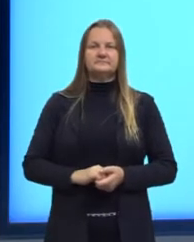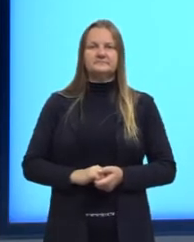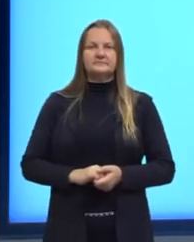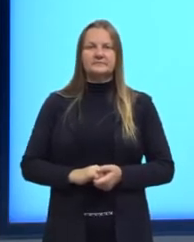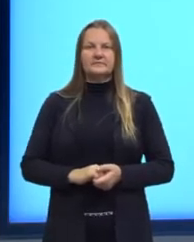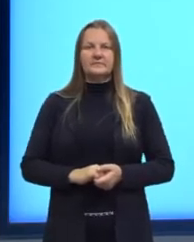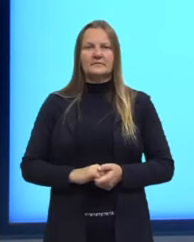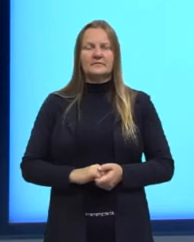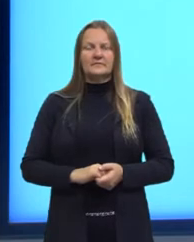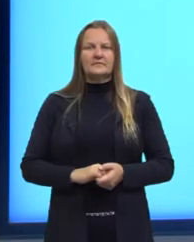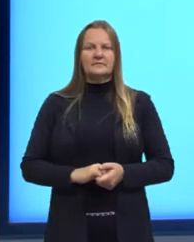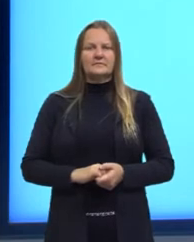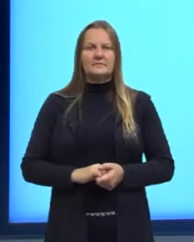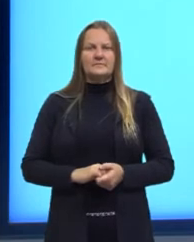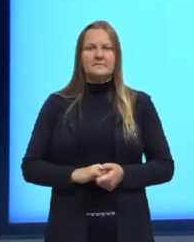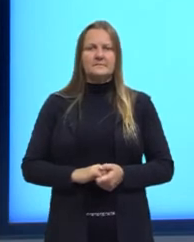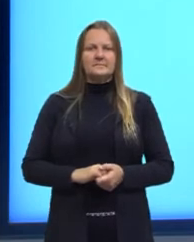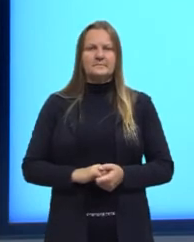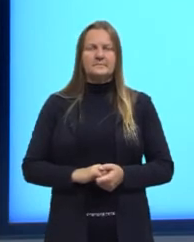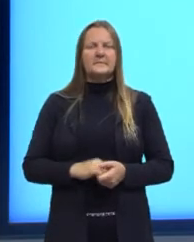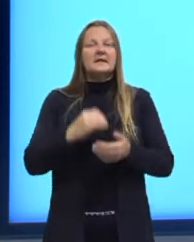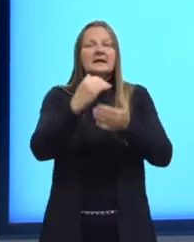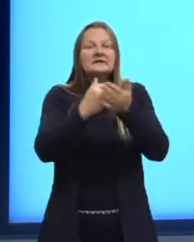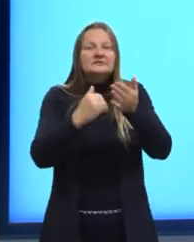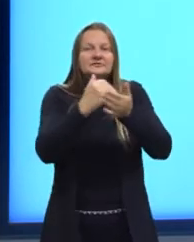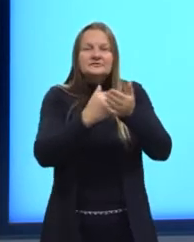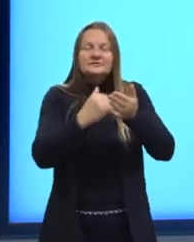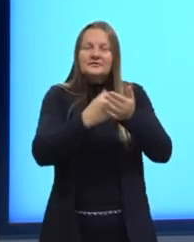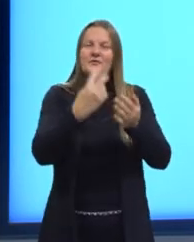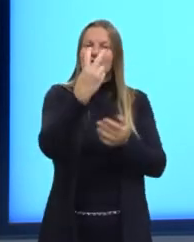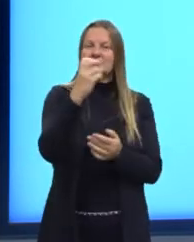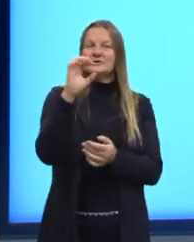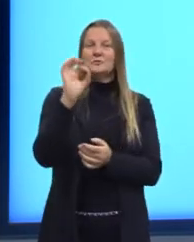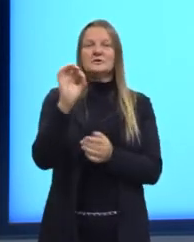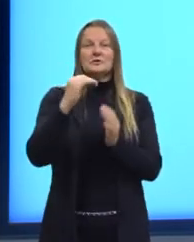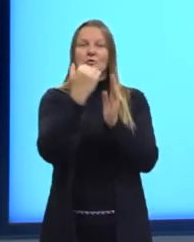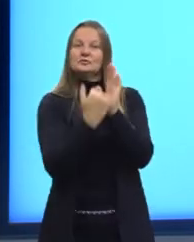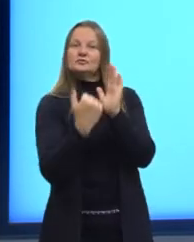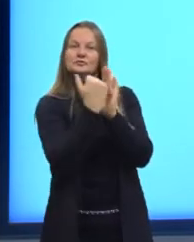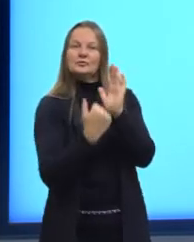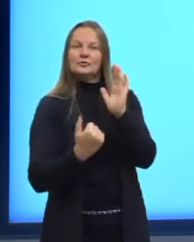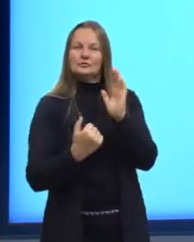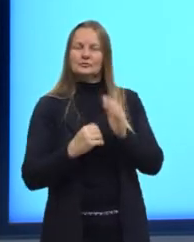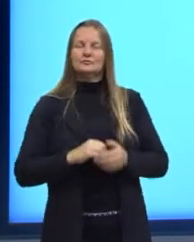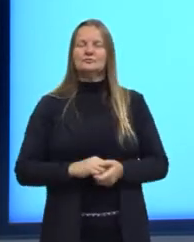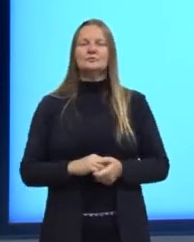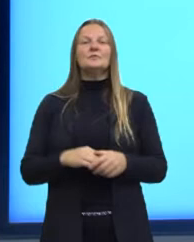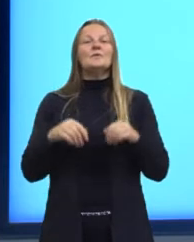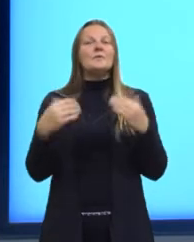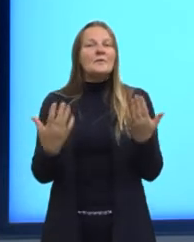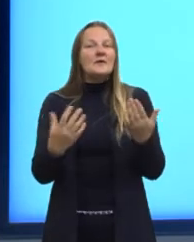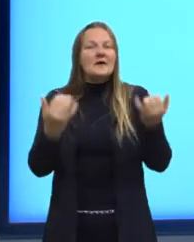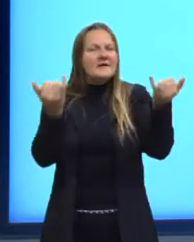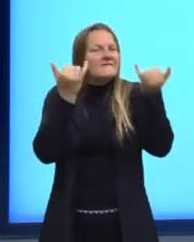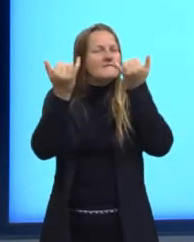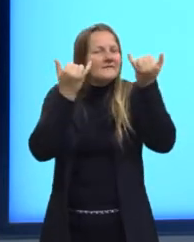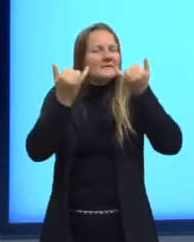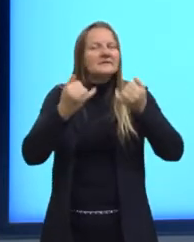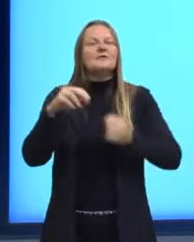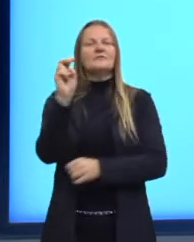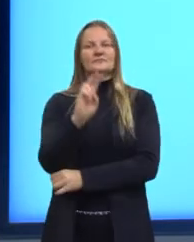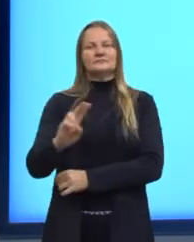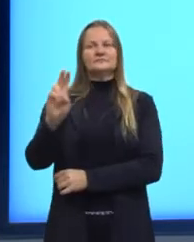do valor da parcela tá tirando aqueles 25% de desconto Então essa informação nós vamos